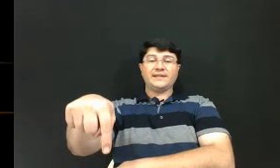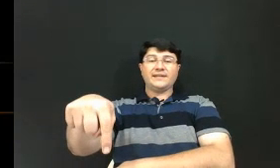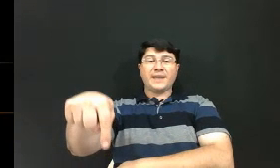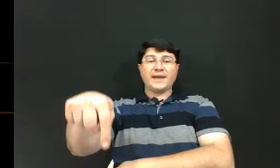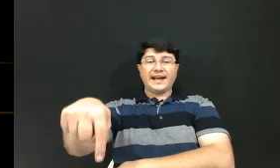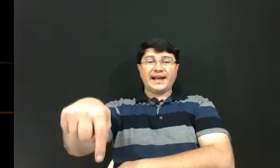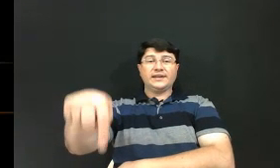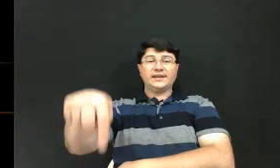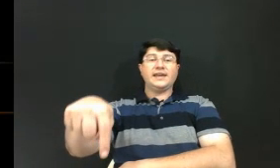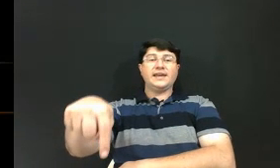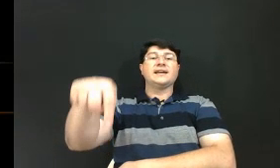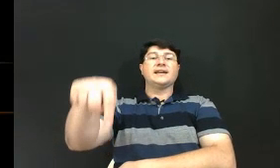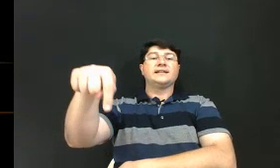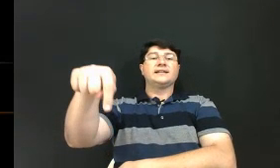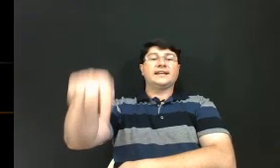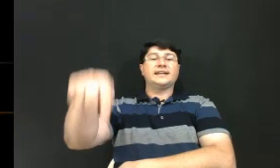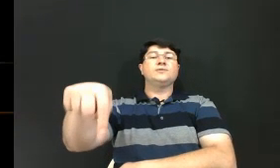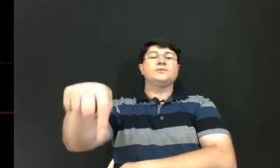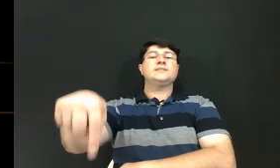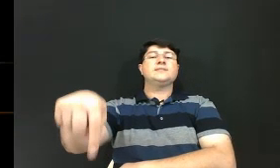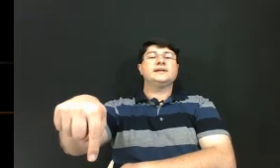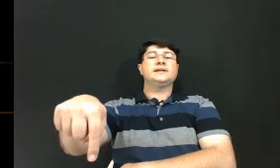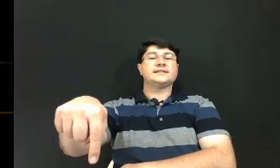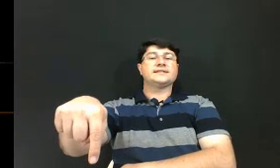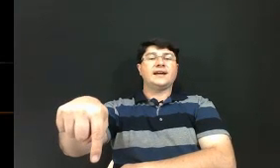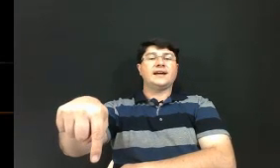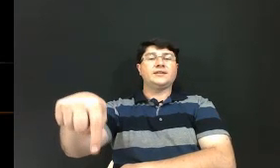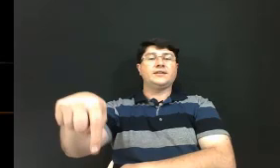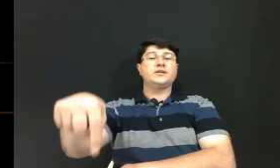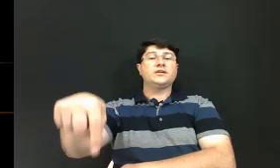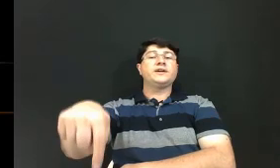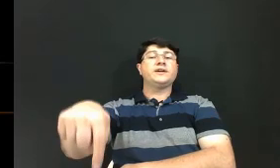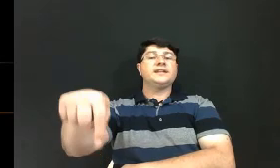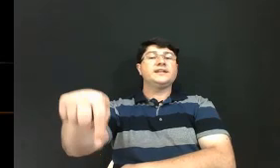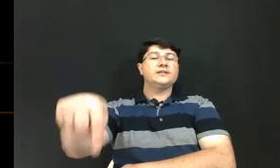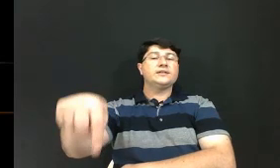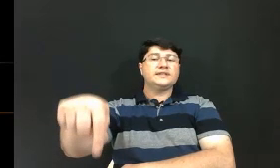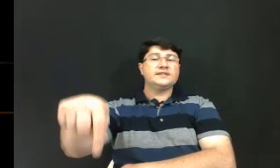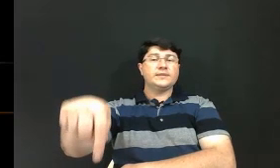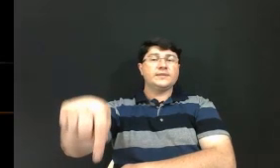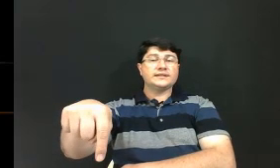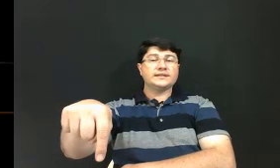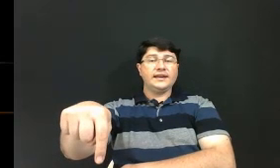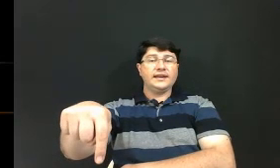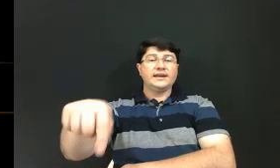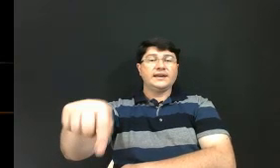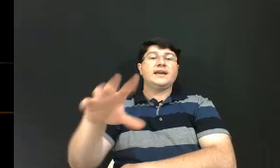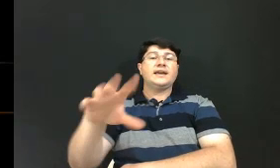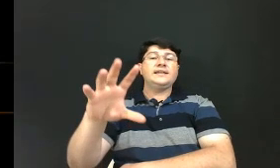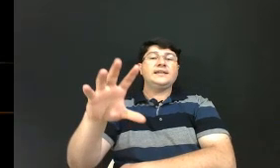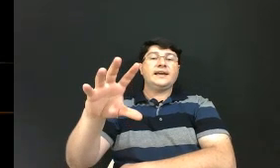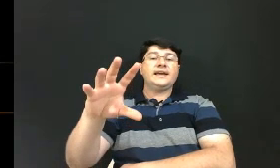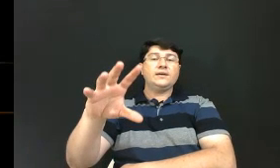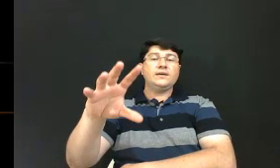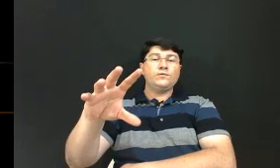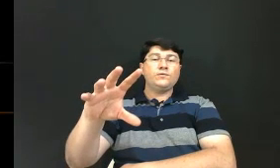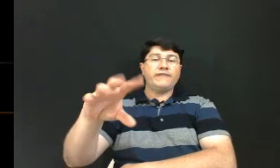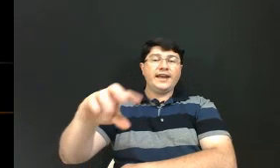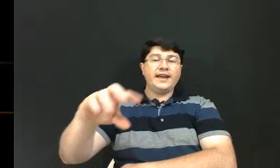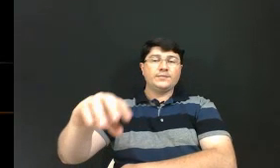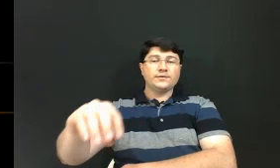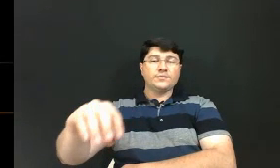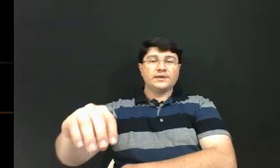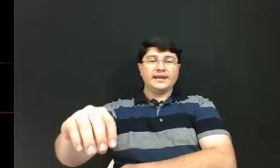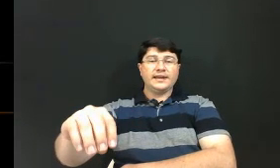reunião está marcada aqui, daqui 2 semanas. A reunião que ocorreria daqui 2 semanas, né? E daí